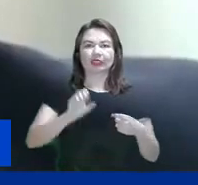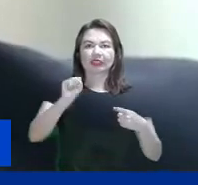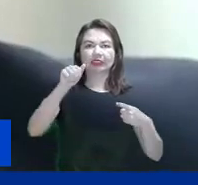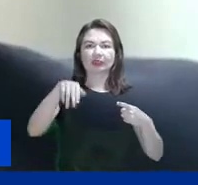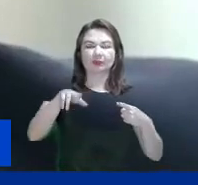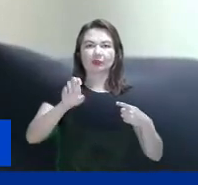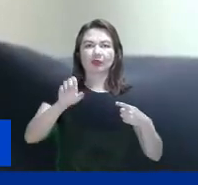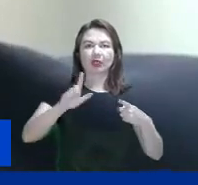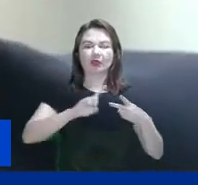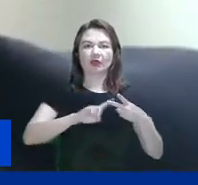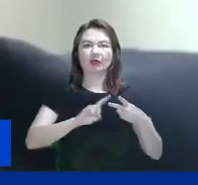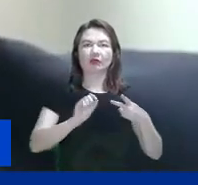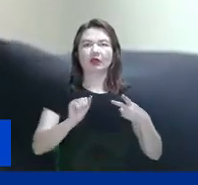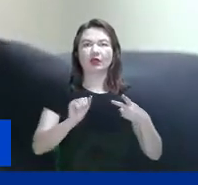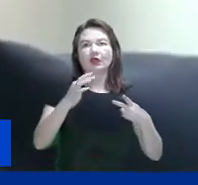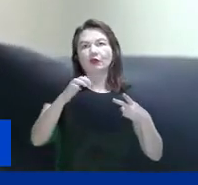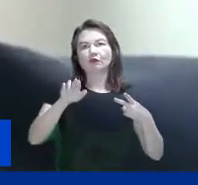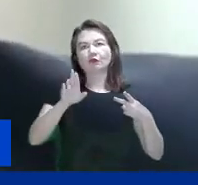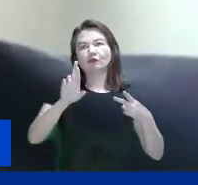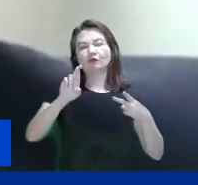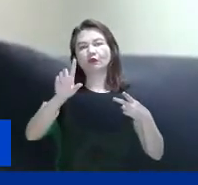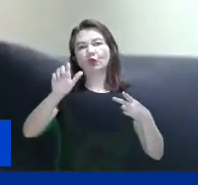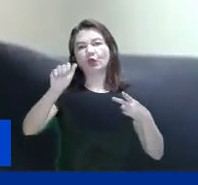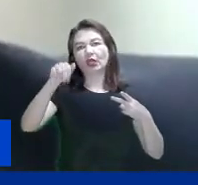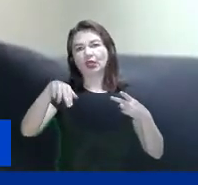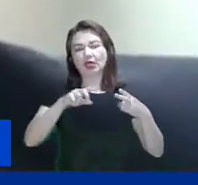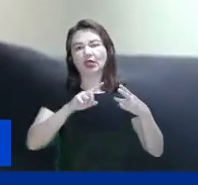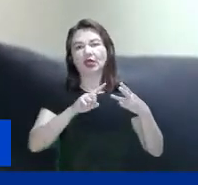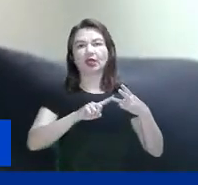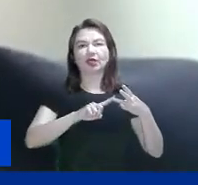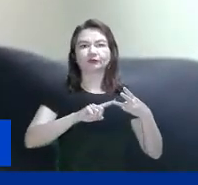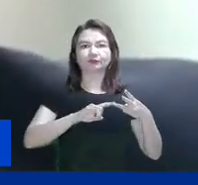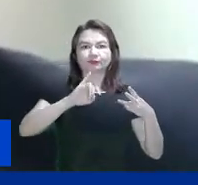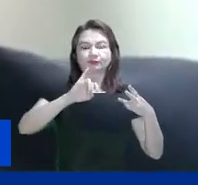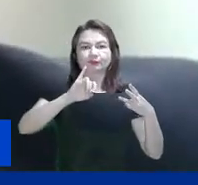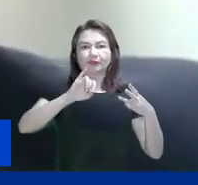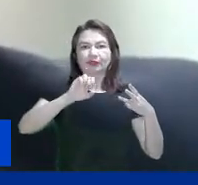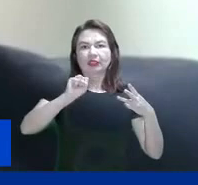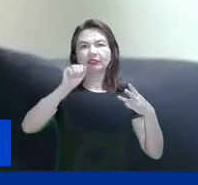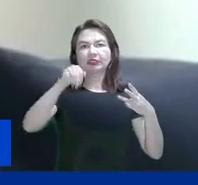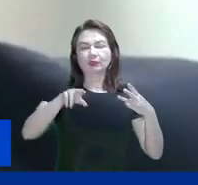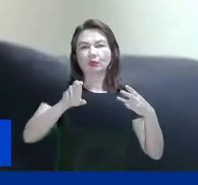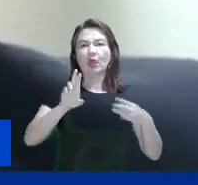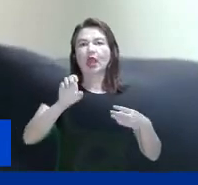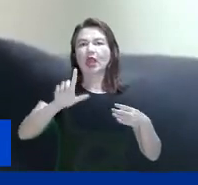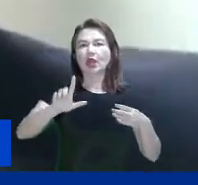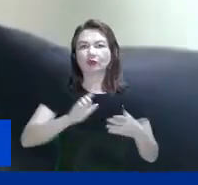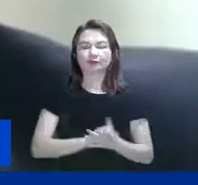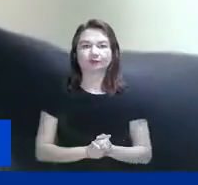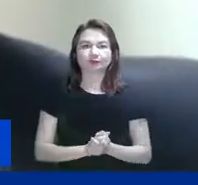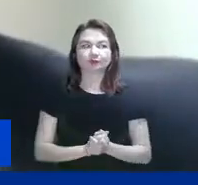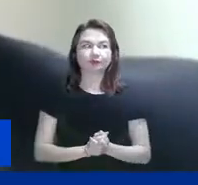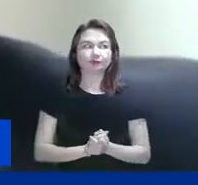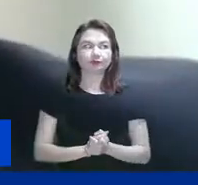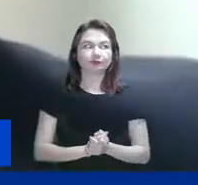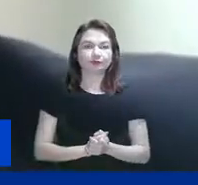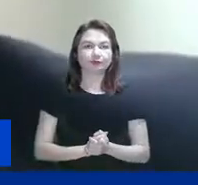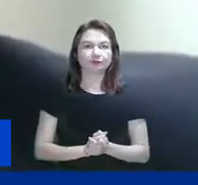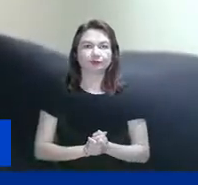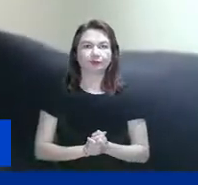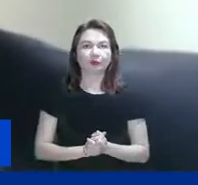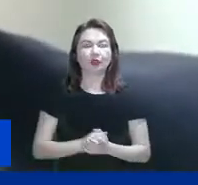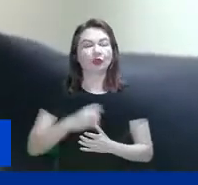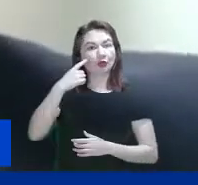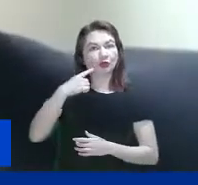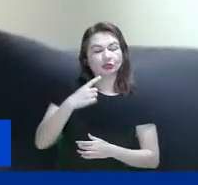Paulo de Oliveira Furlan. José Samuel Alcolumbre Tobelém será patrocinado pelo Dr. Samuel Camargo Falavinha